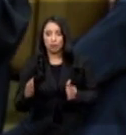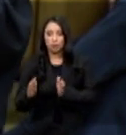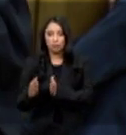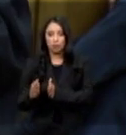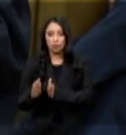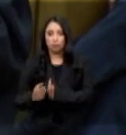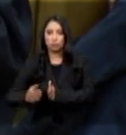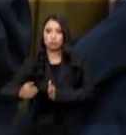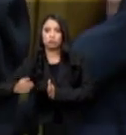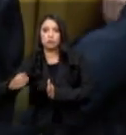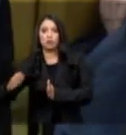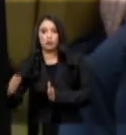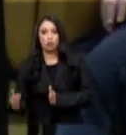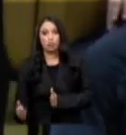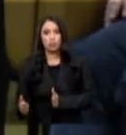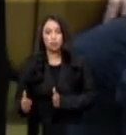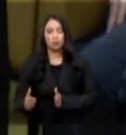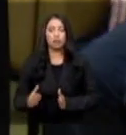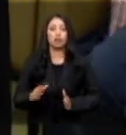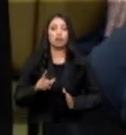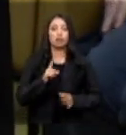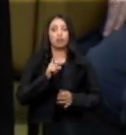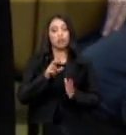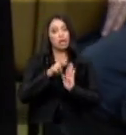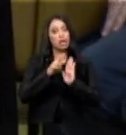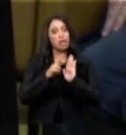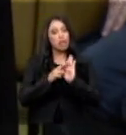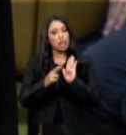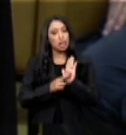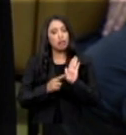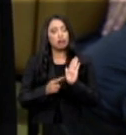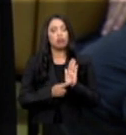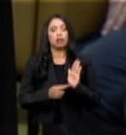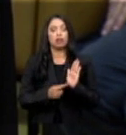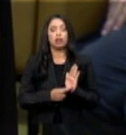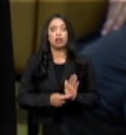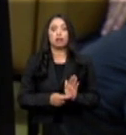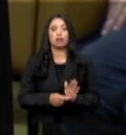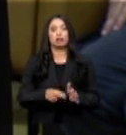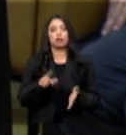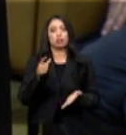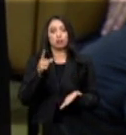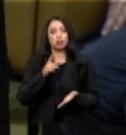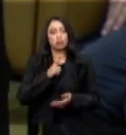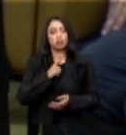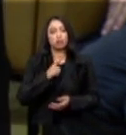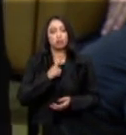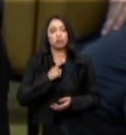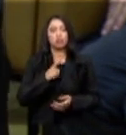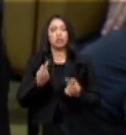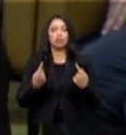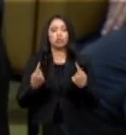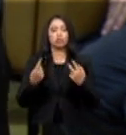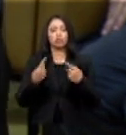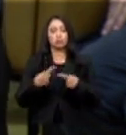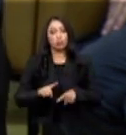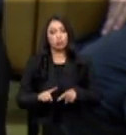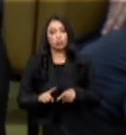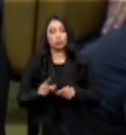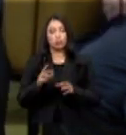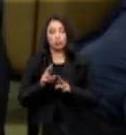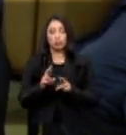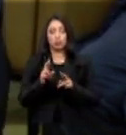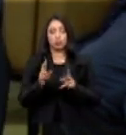tempo essa antecipação e criar regras, requisitos, condições e contrapartidas para que isso